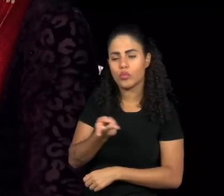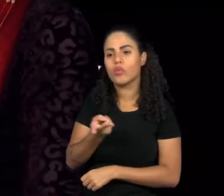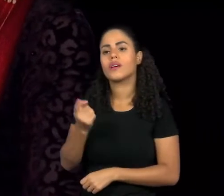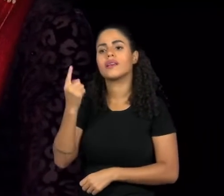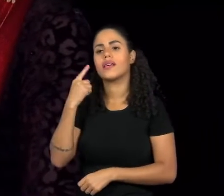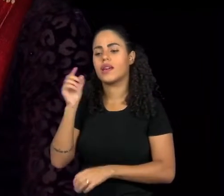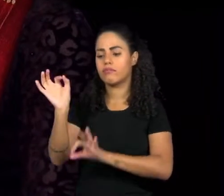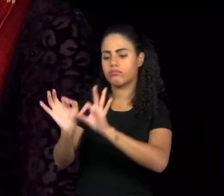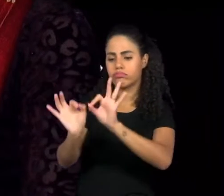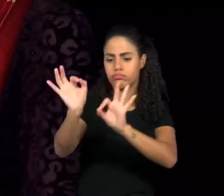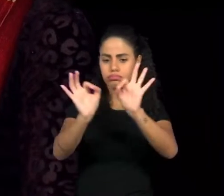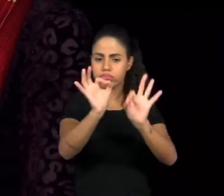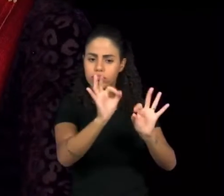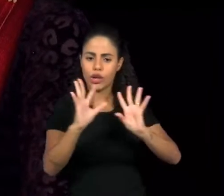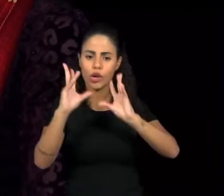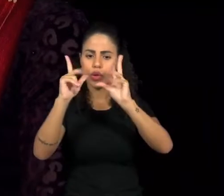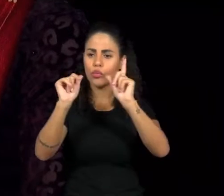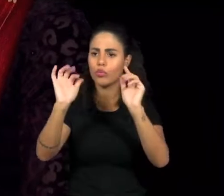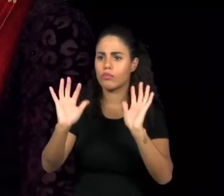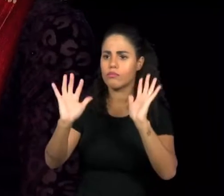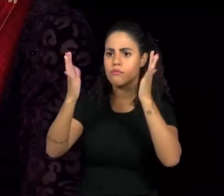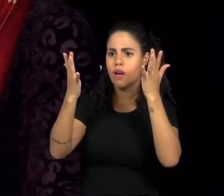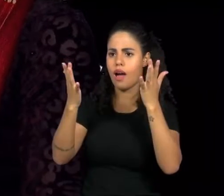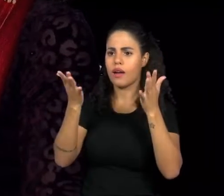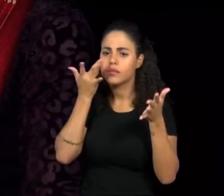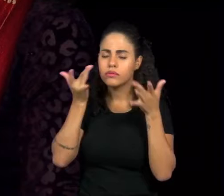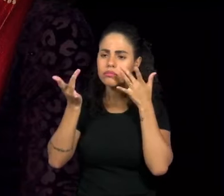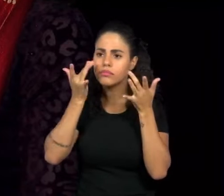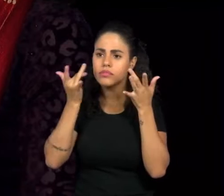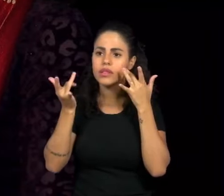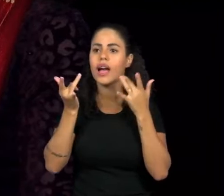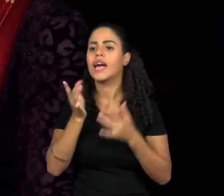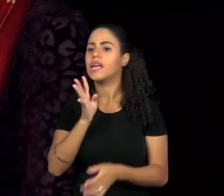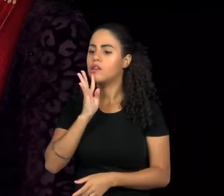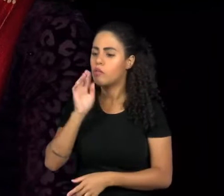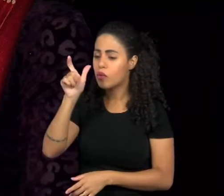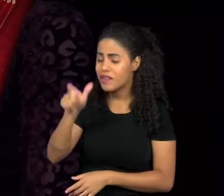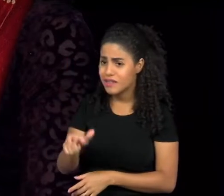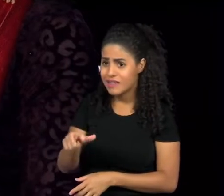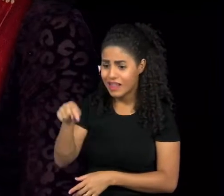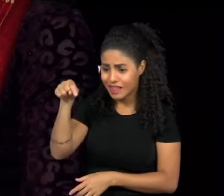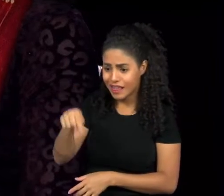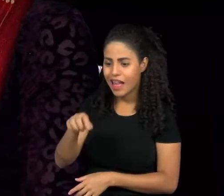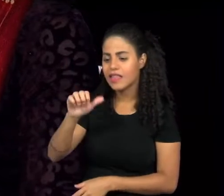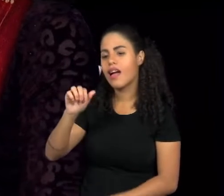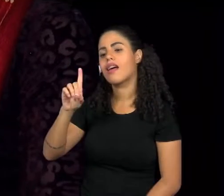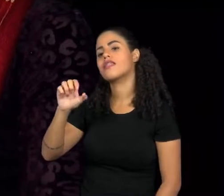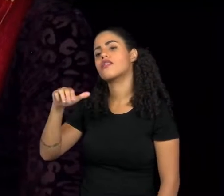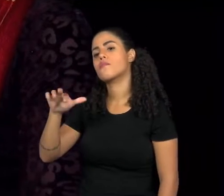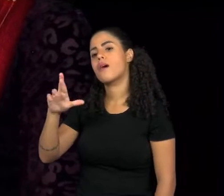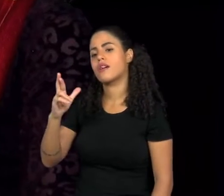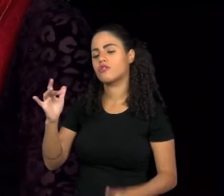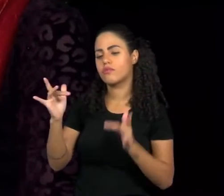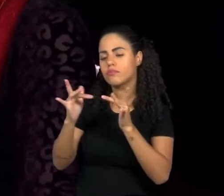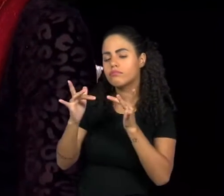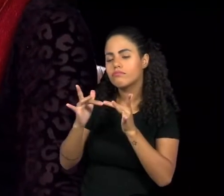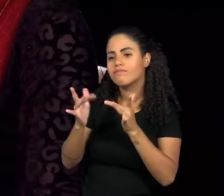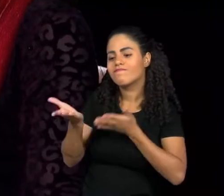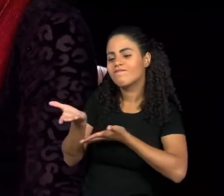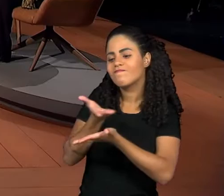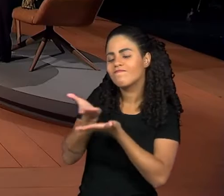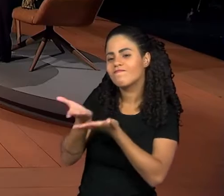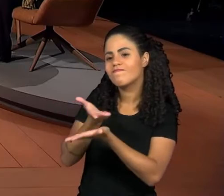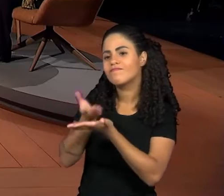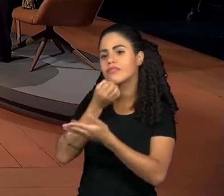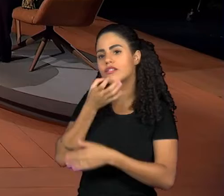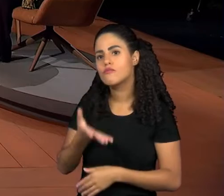o elenco. E foi ali que eu conheci o Adhemar e a gente teve uma afinidade muito grande, que eu até não